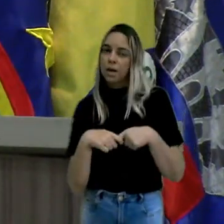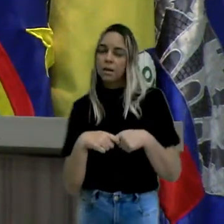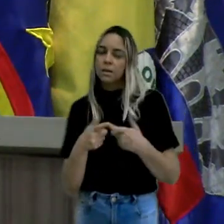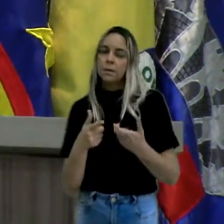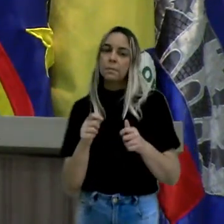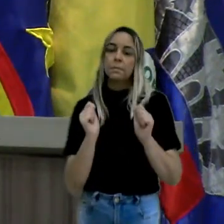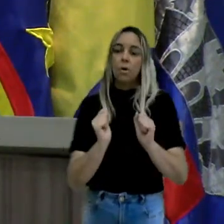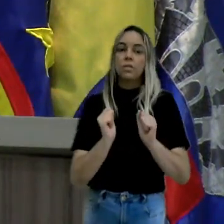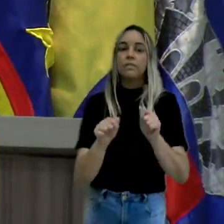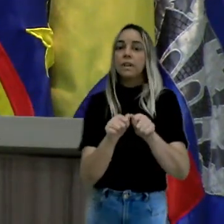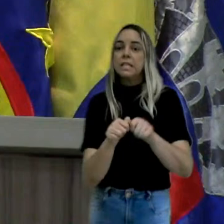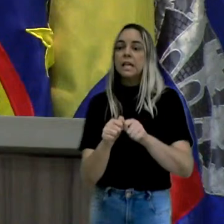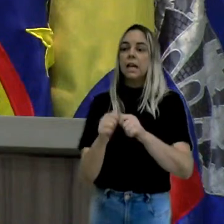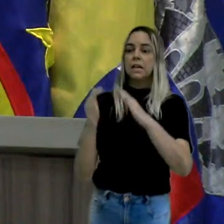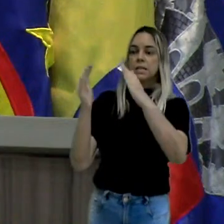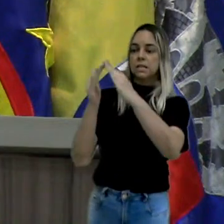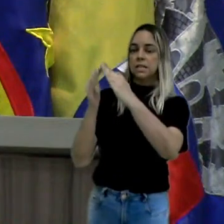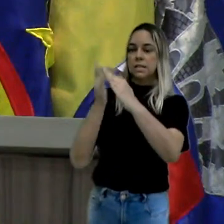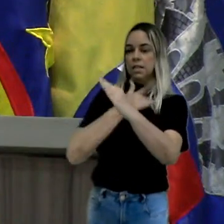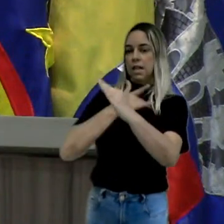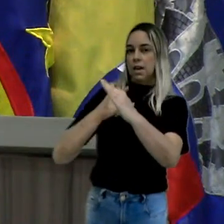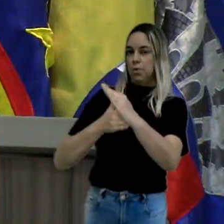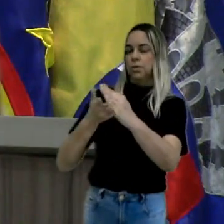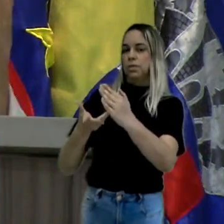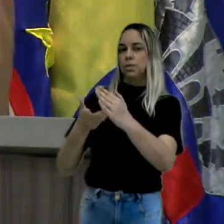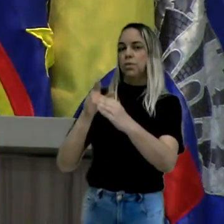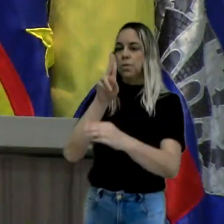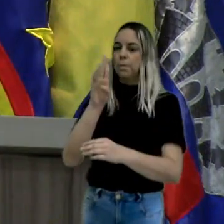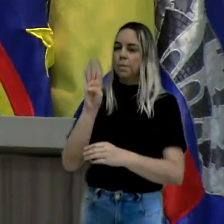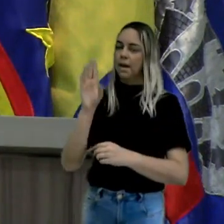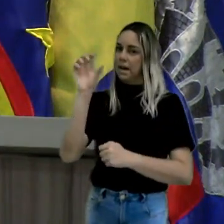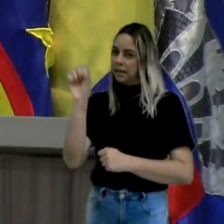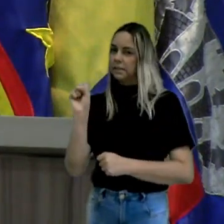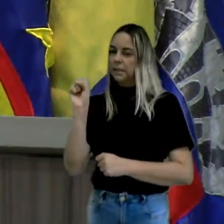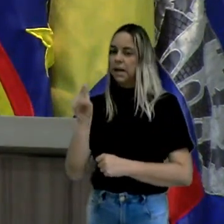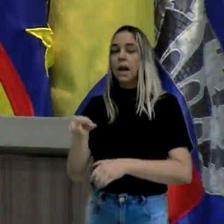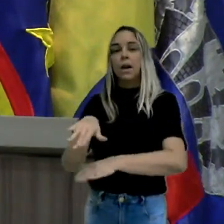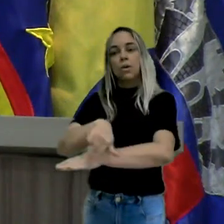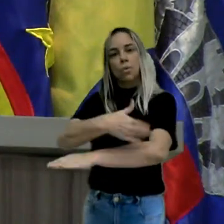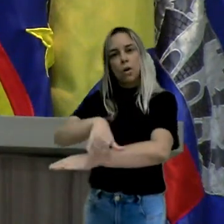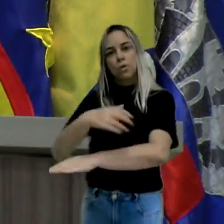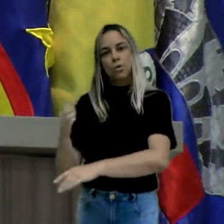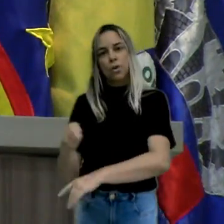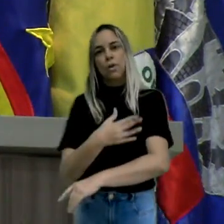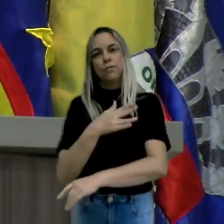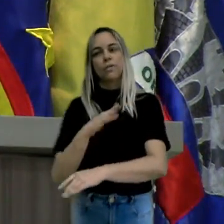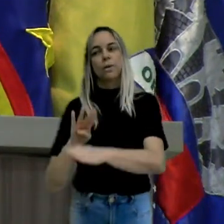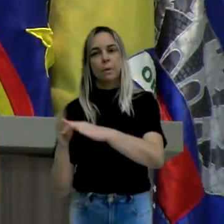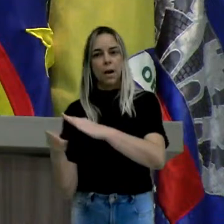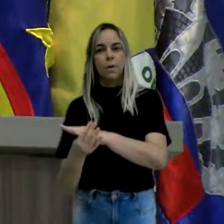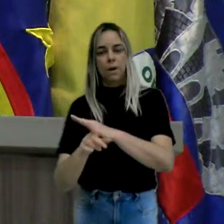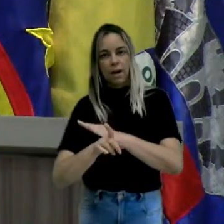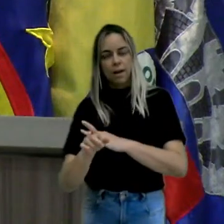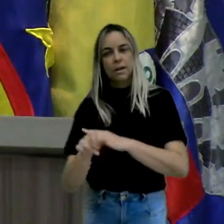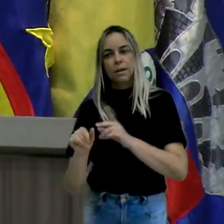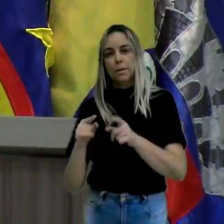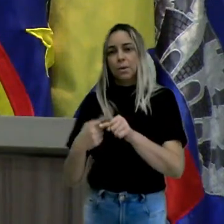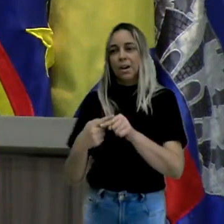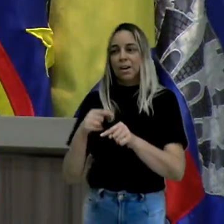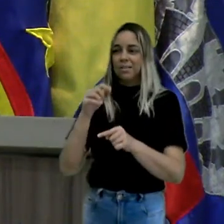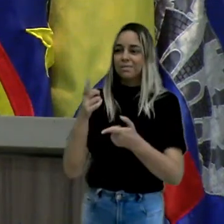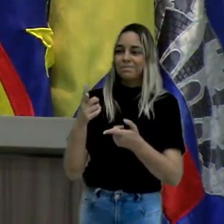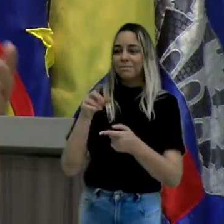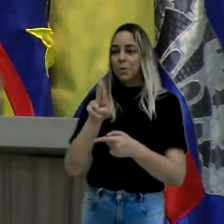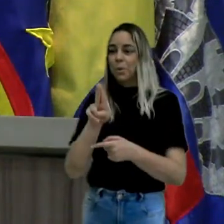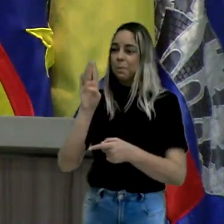de um UBS da Rua Nova, porque ainda está nenhuma casa, porque o UBS é muito pequeno. A gente sabe